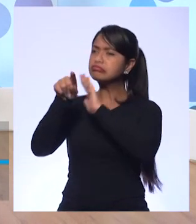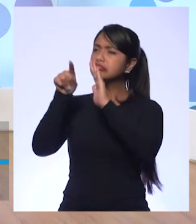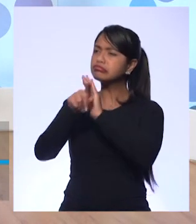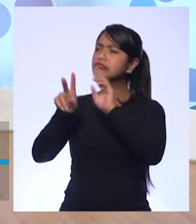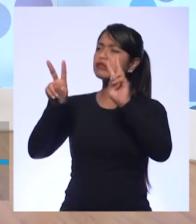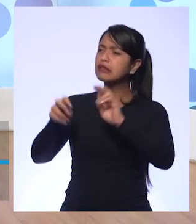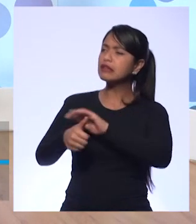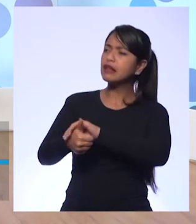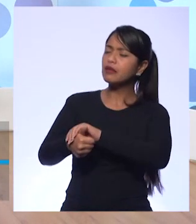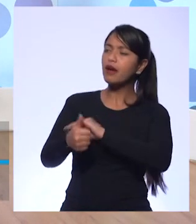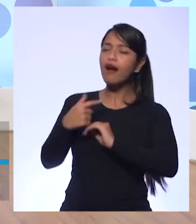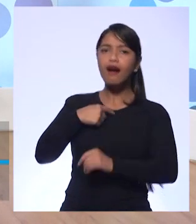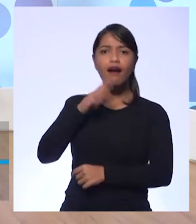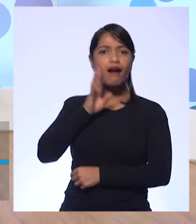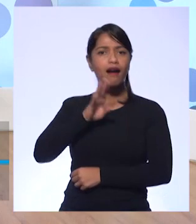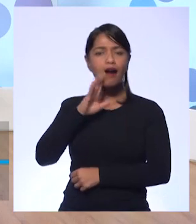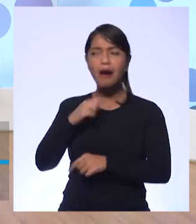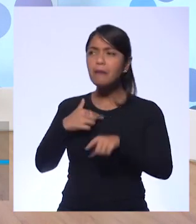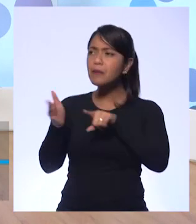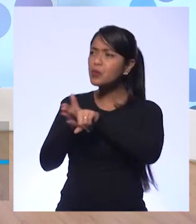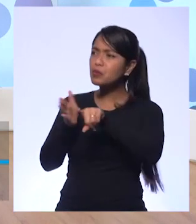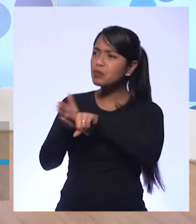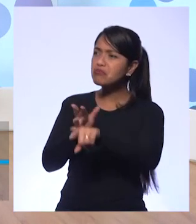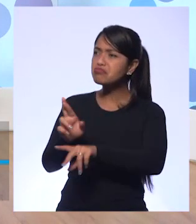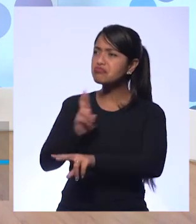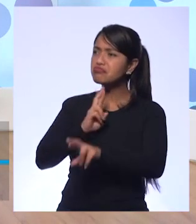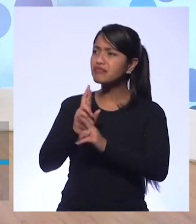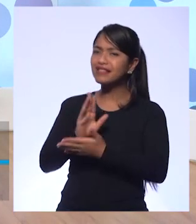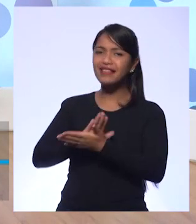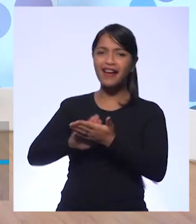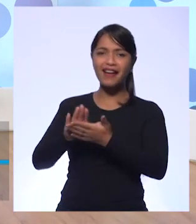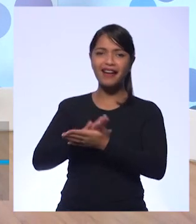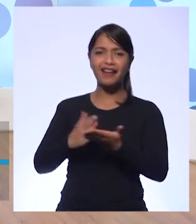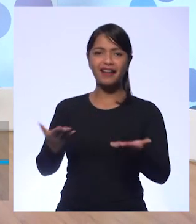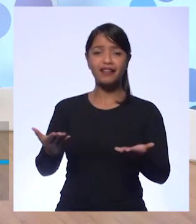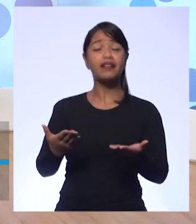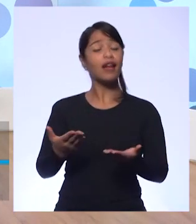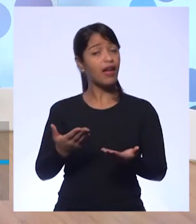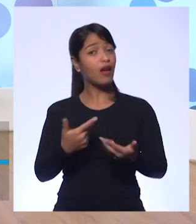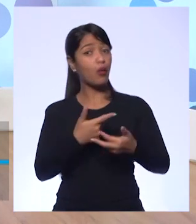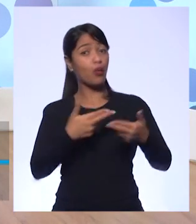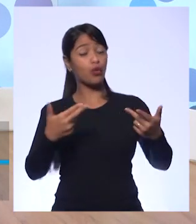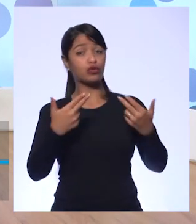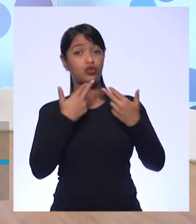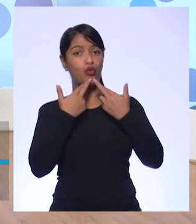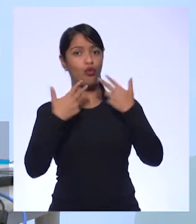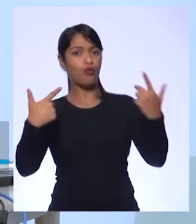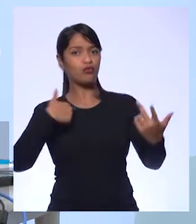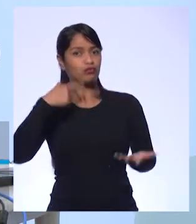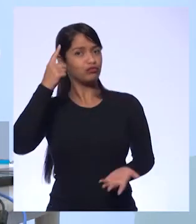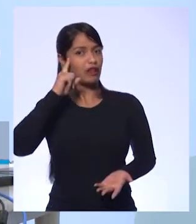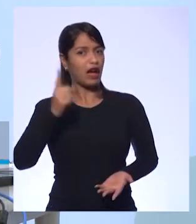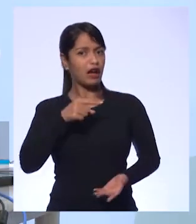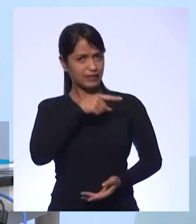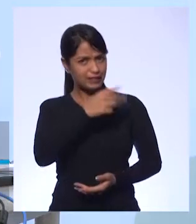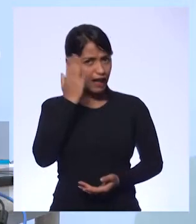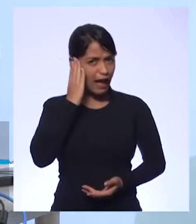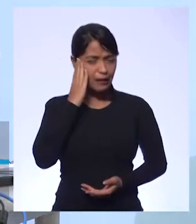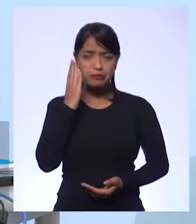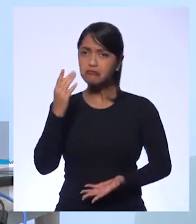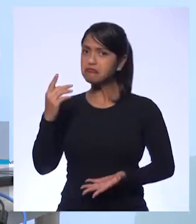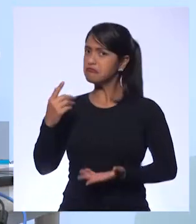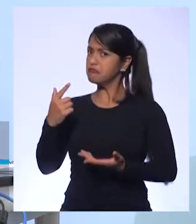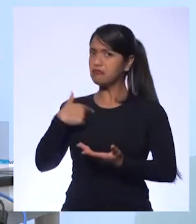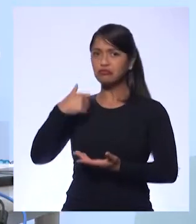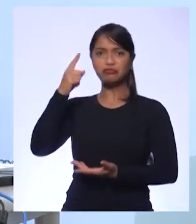achei tão legal. Muito legal, gente. Muitas coisas que eu não sabia, né? Você sabia de tudo? Não. Eu também não, achei o mundo bem legal. Agora, o